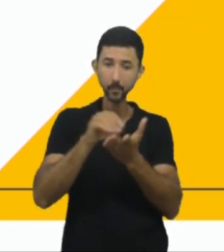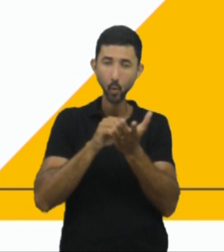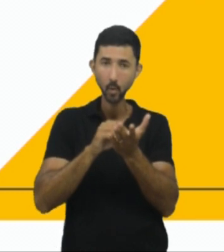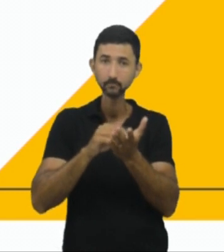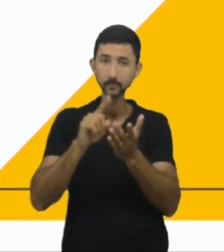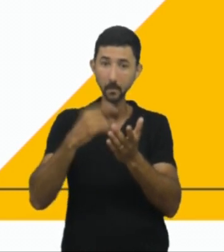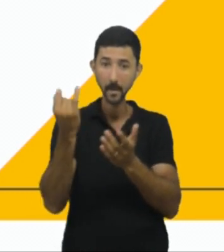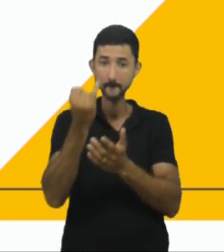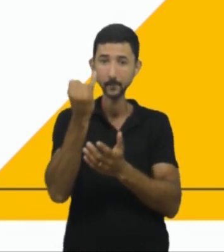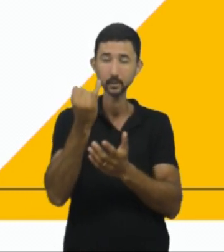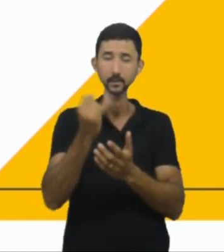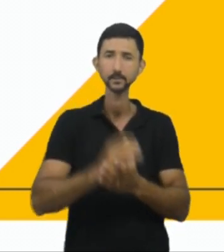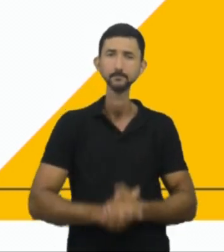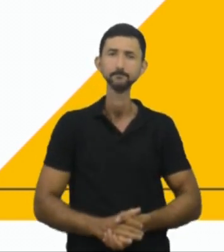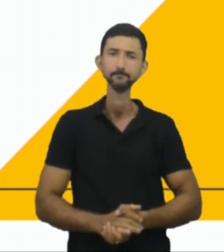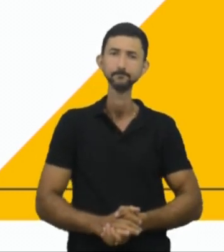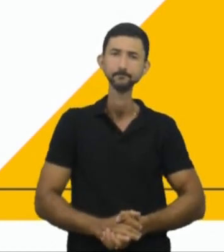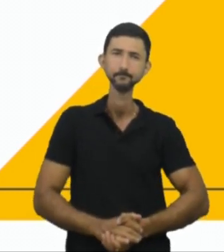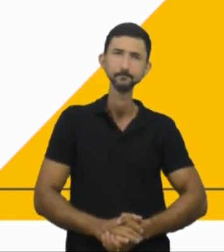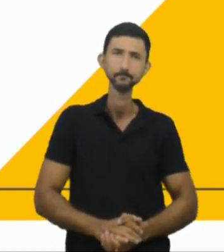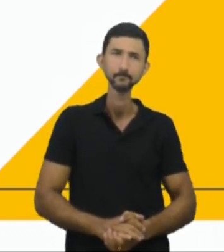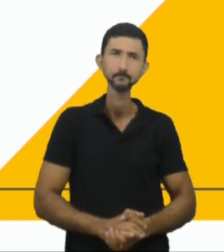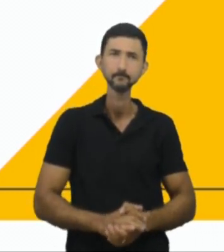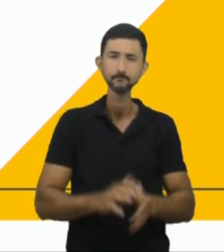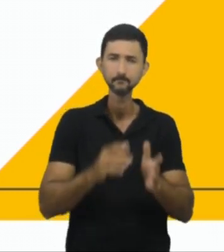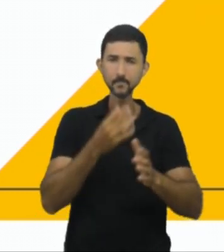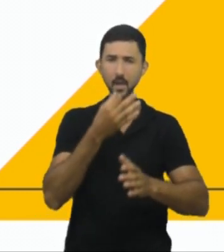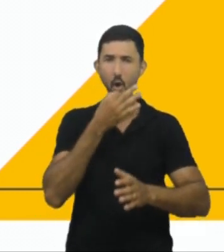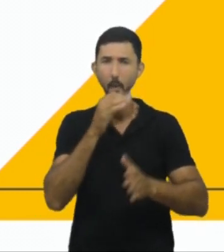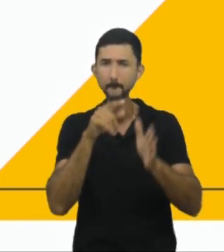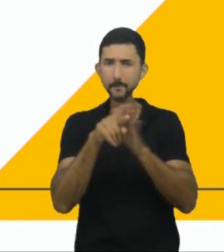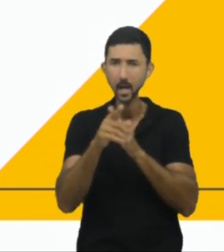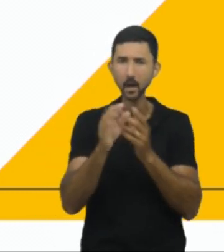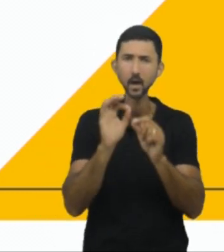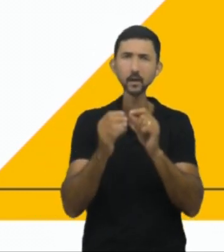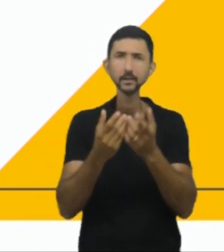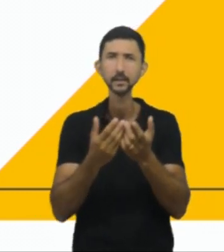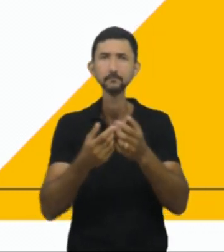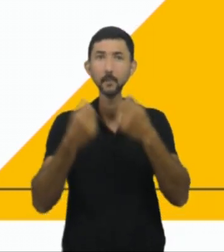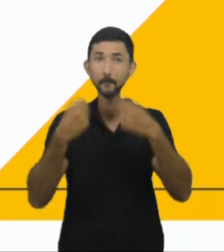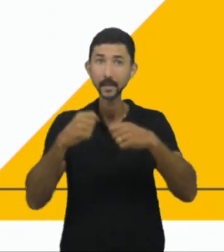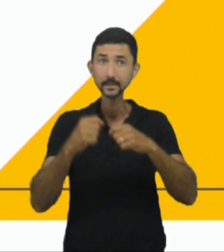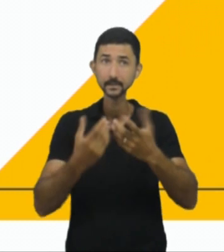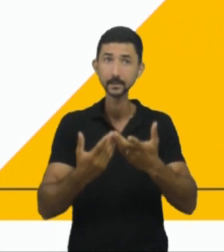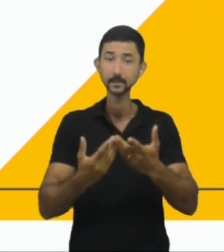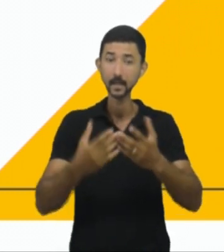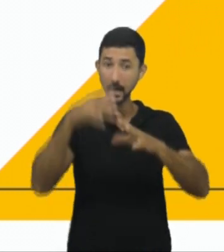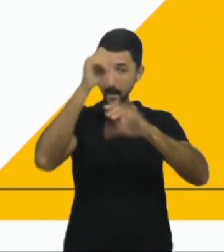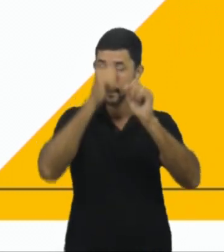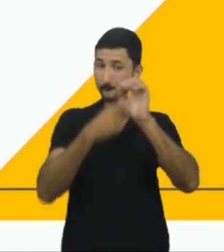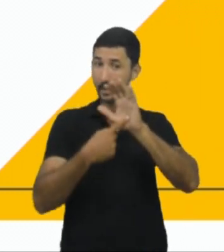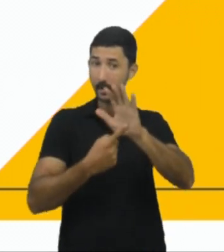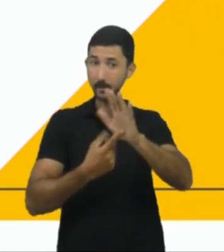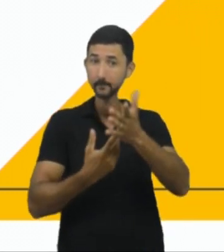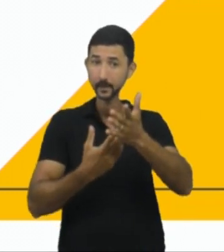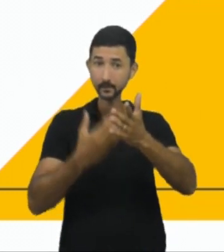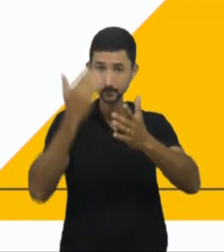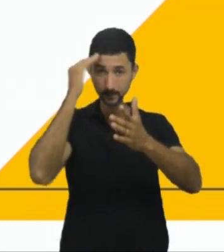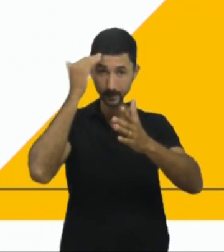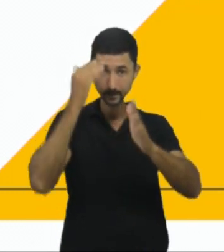pensar a respeito disso. Para nós argumentarmos, é preciso que nós possamos apresentar